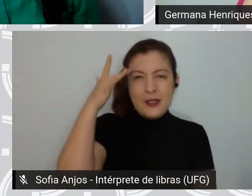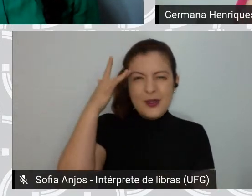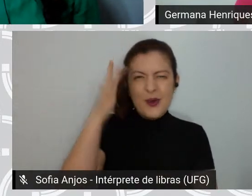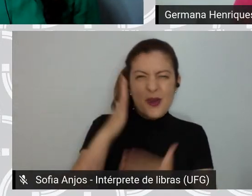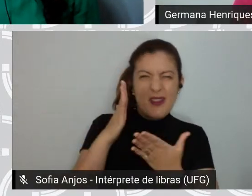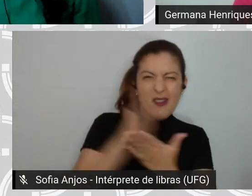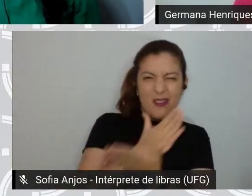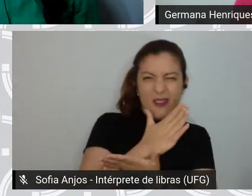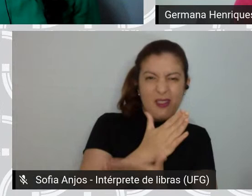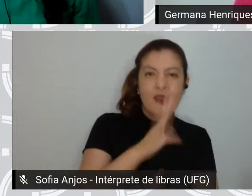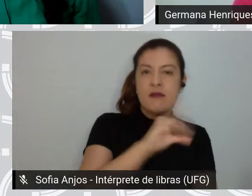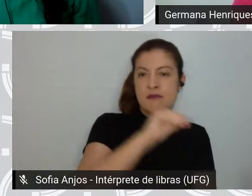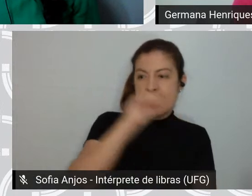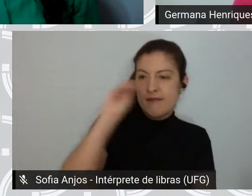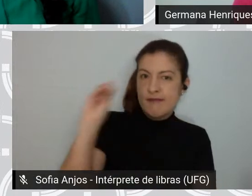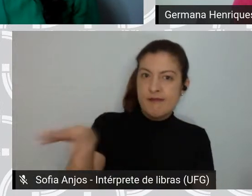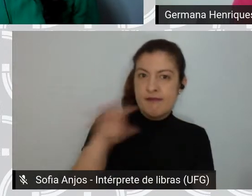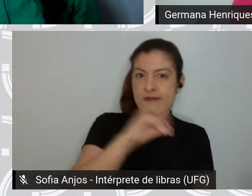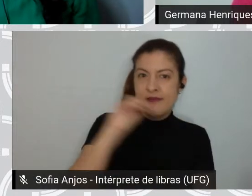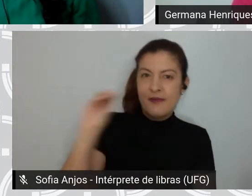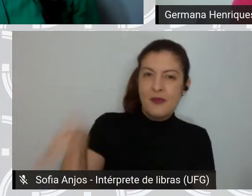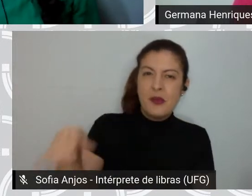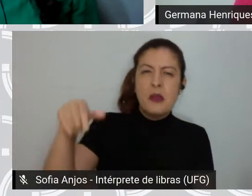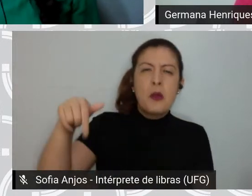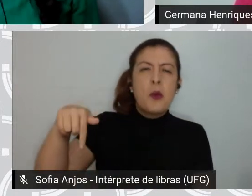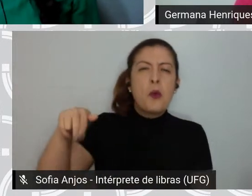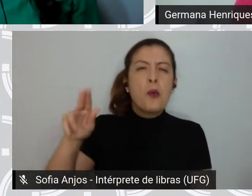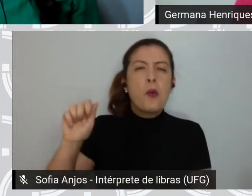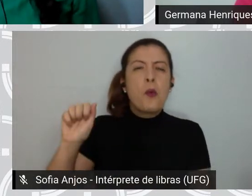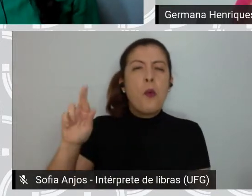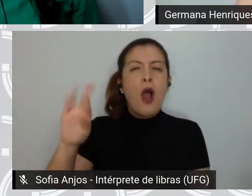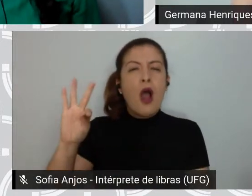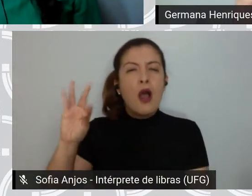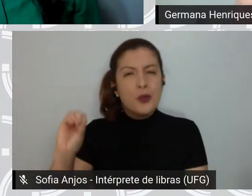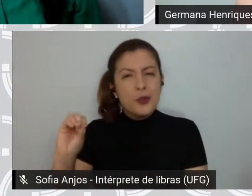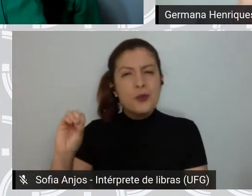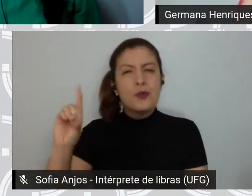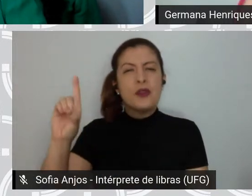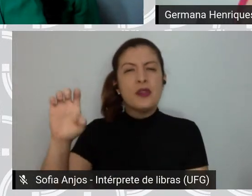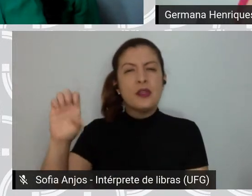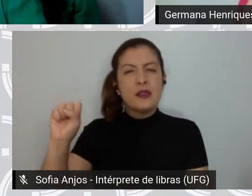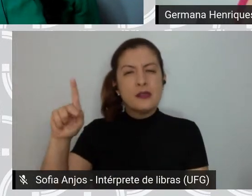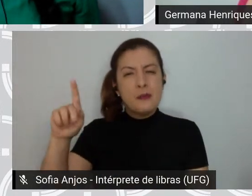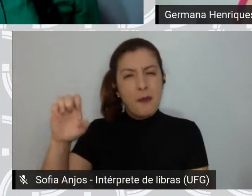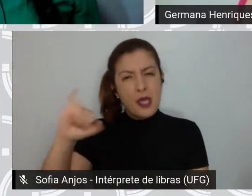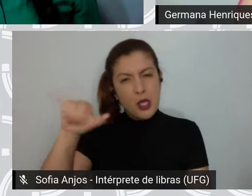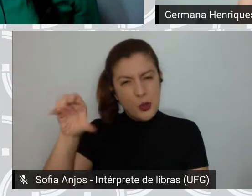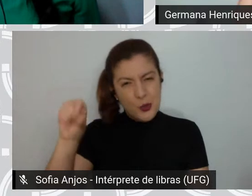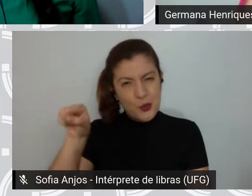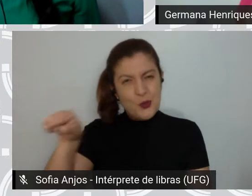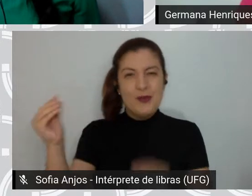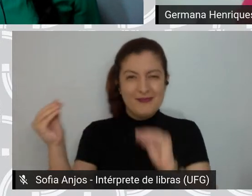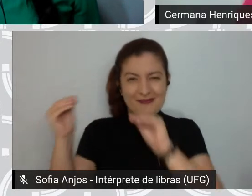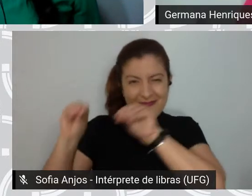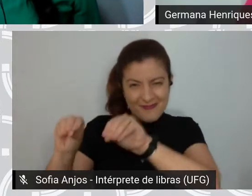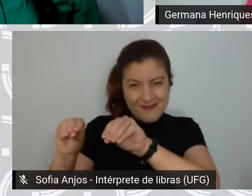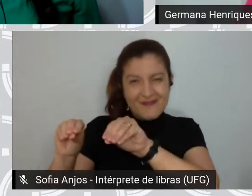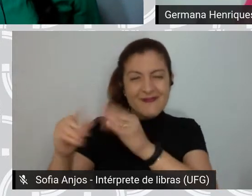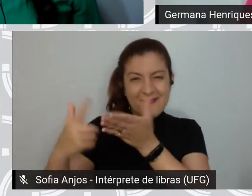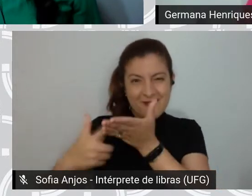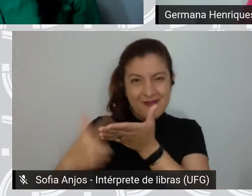Jesus é fazer isso, né, que a Cristina fala, né? Não ignorar onde